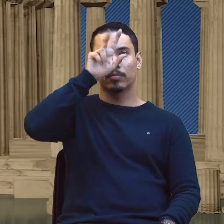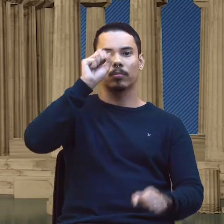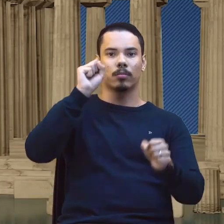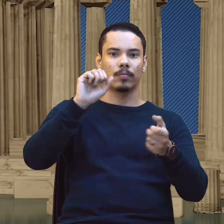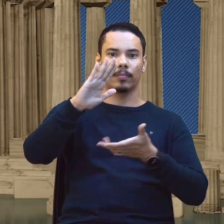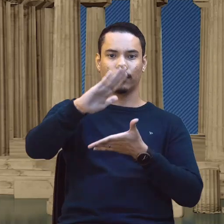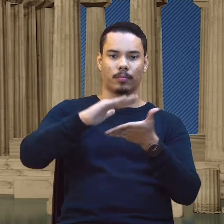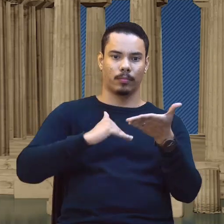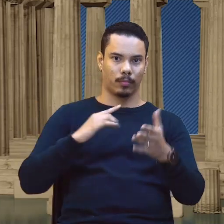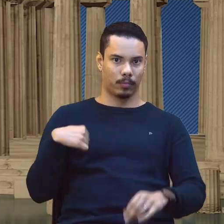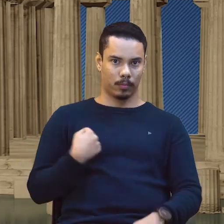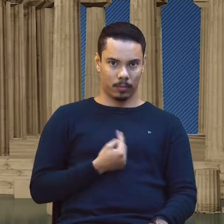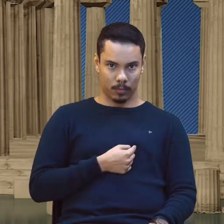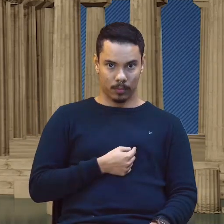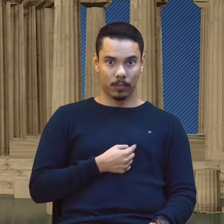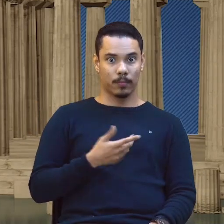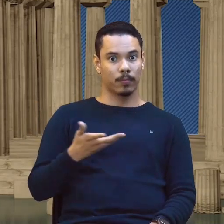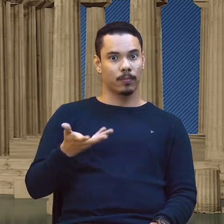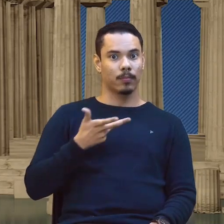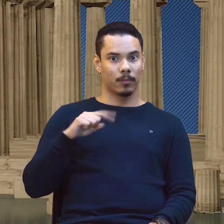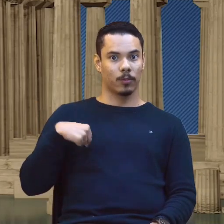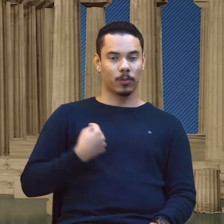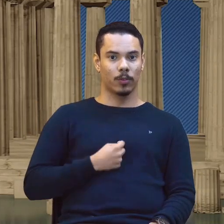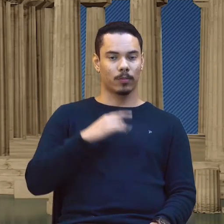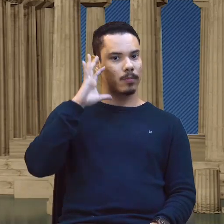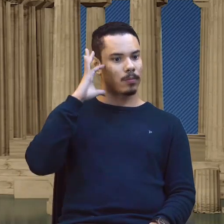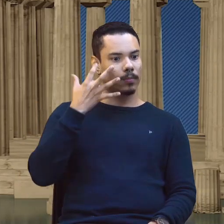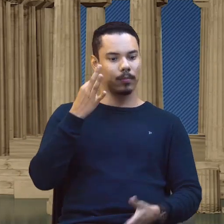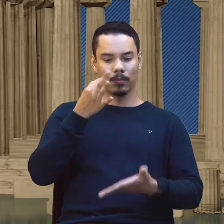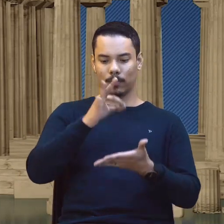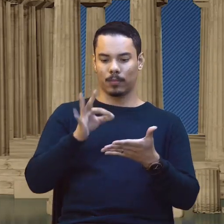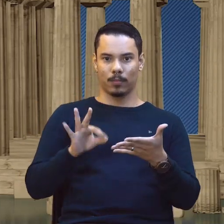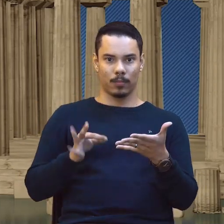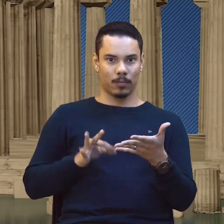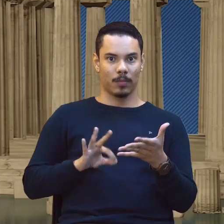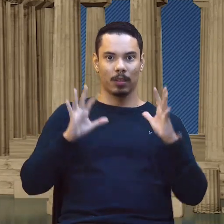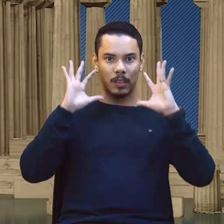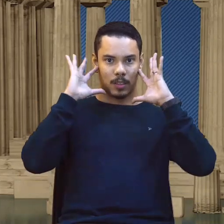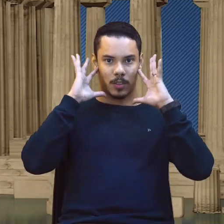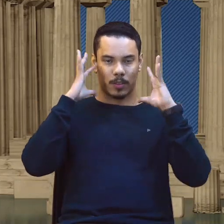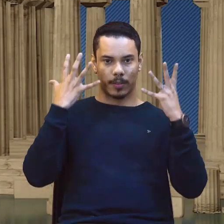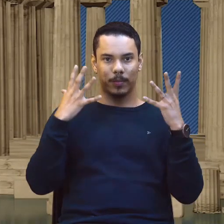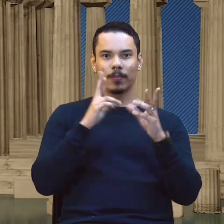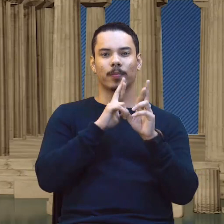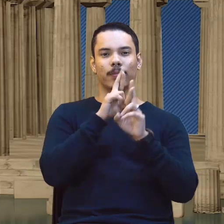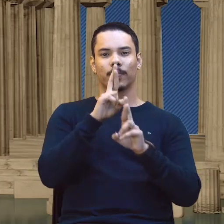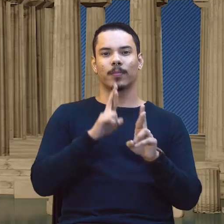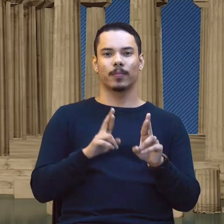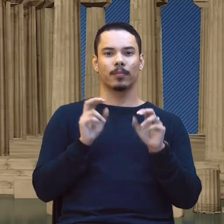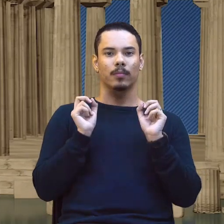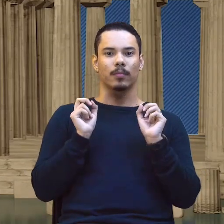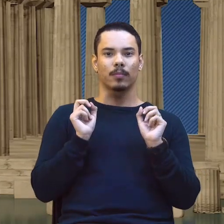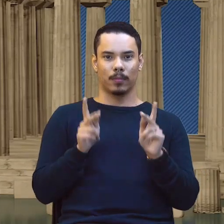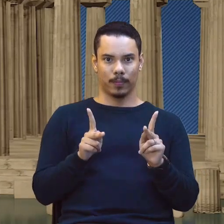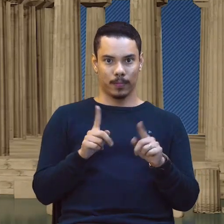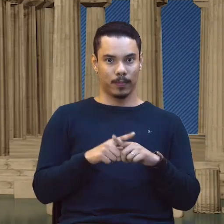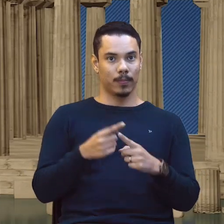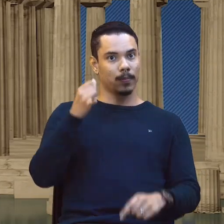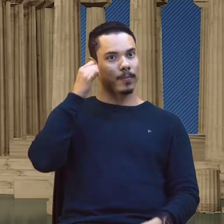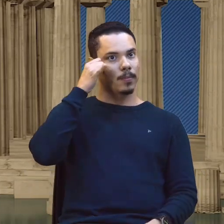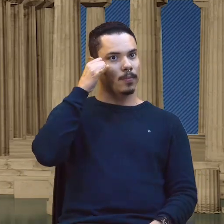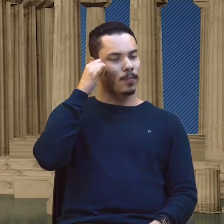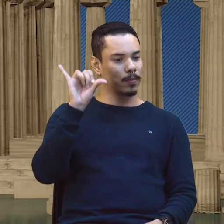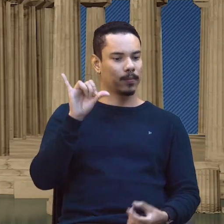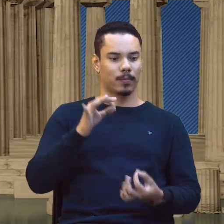gente. Imediatamente vai corrigir, tá? Vai resolver essa situação para vocês possam. Mas, sem mais delongas,